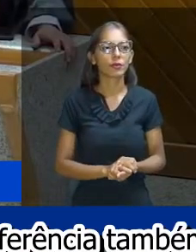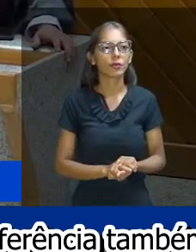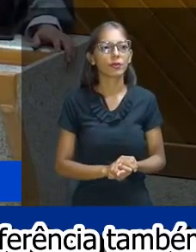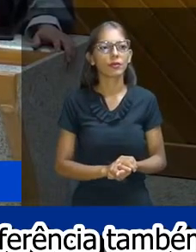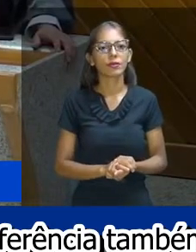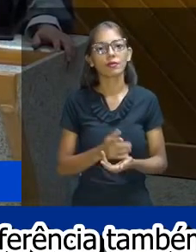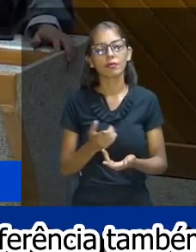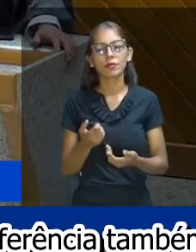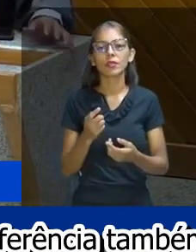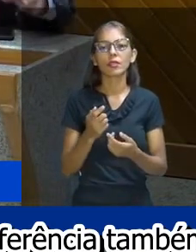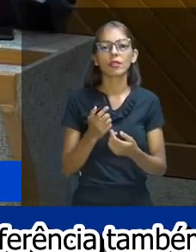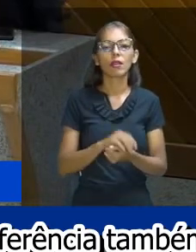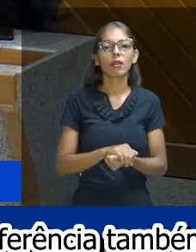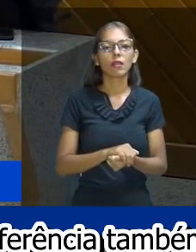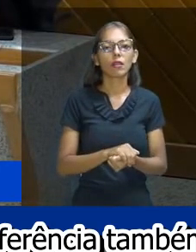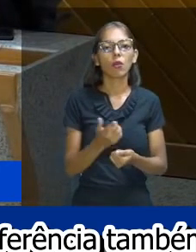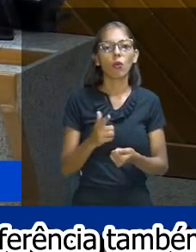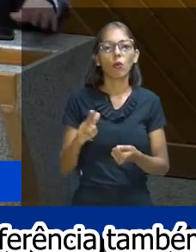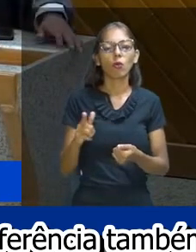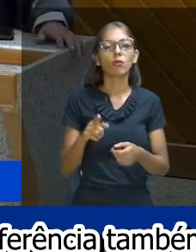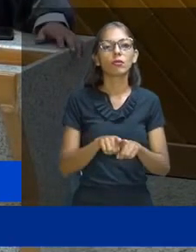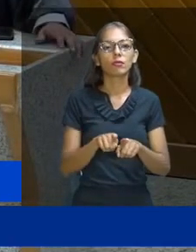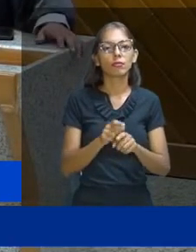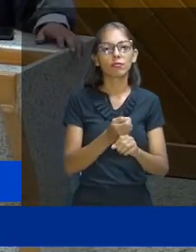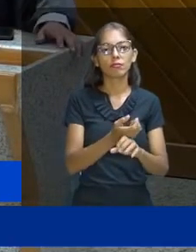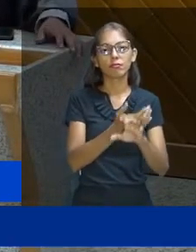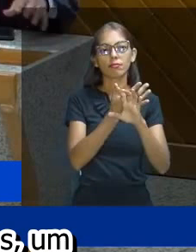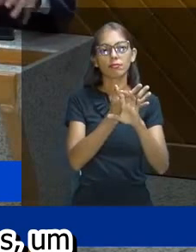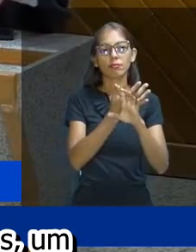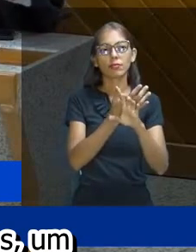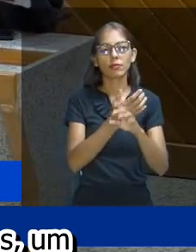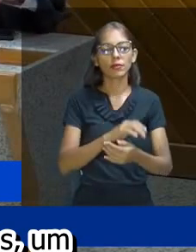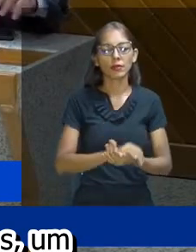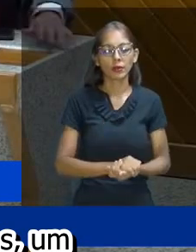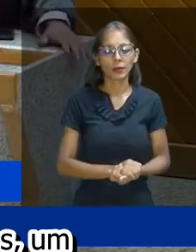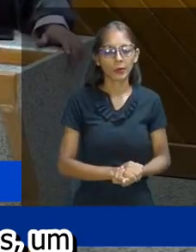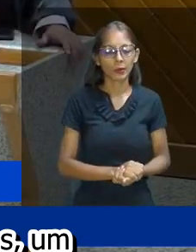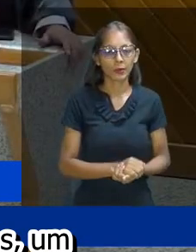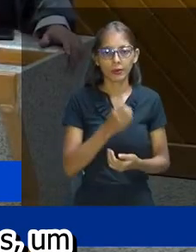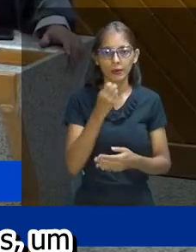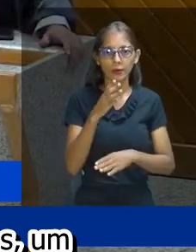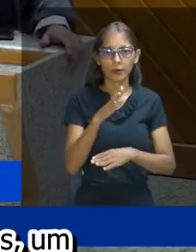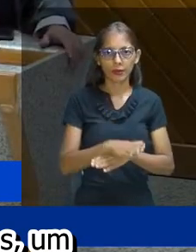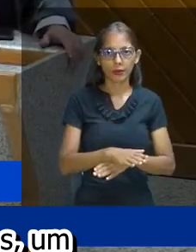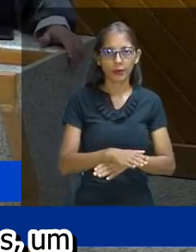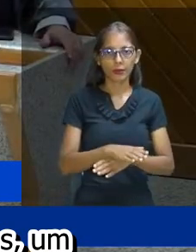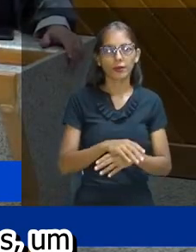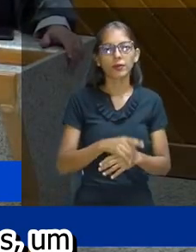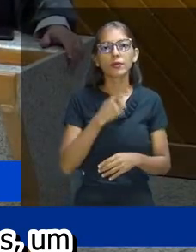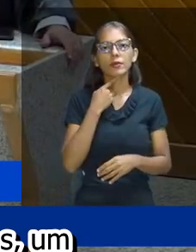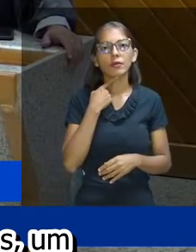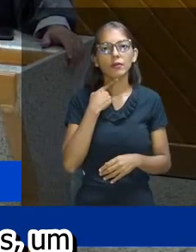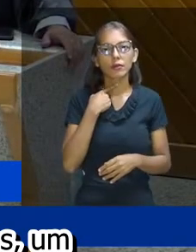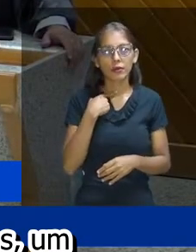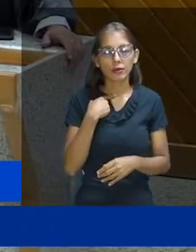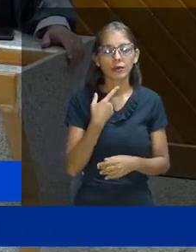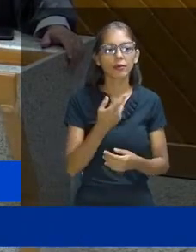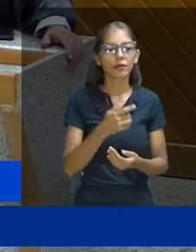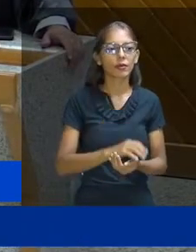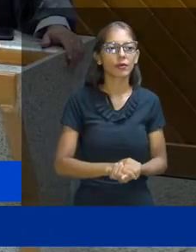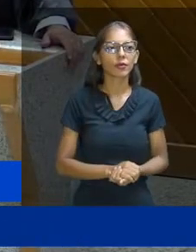está por vídeo, o doutor Juscelio por videoconferência também. Senhor presidente, só desejar boas novas a